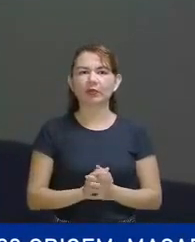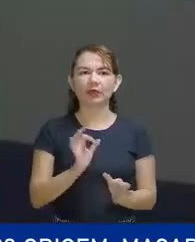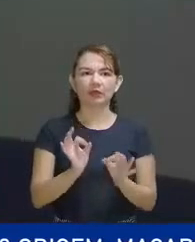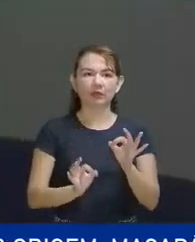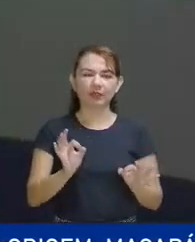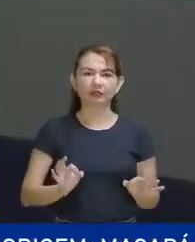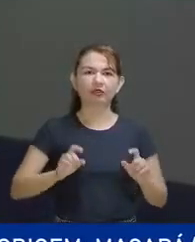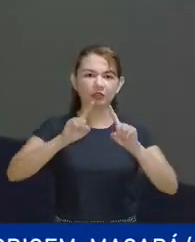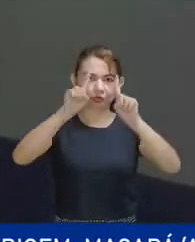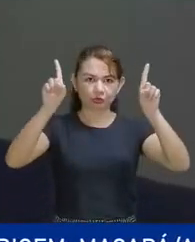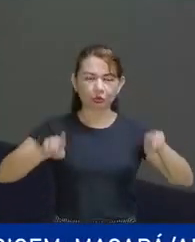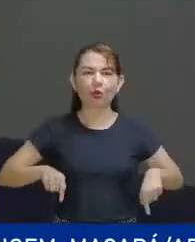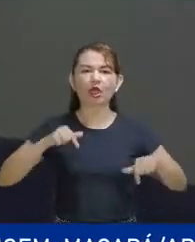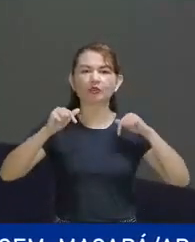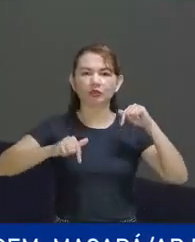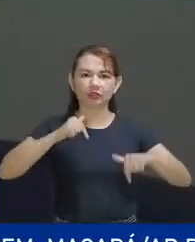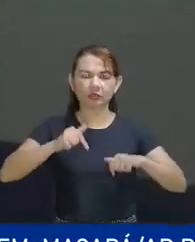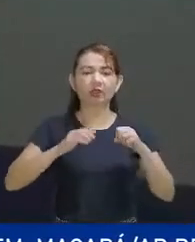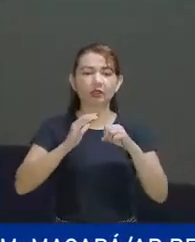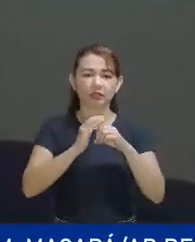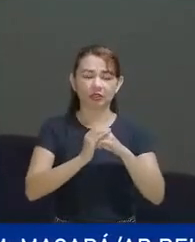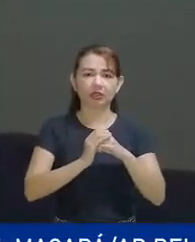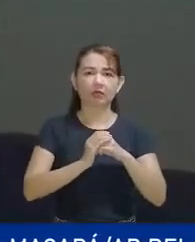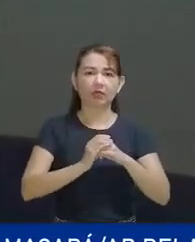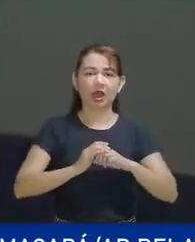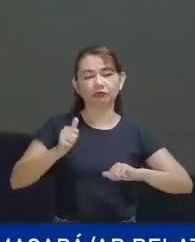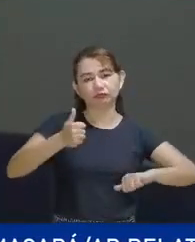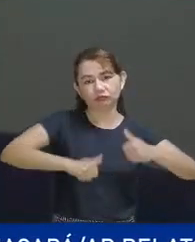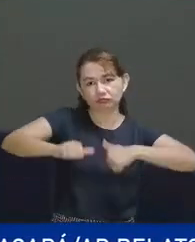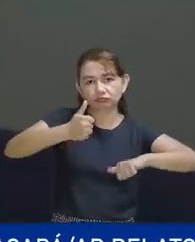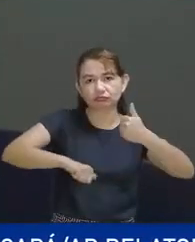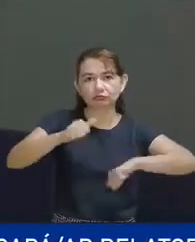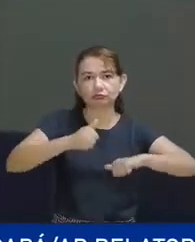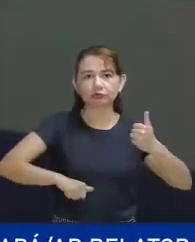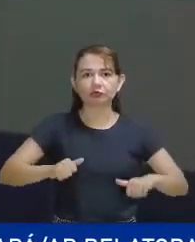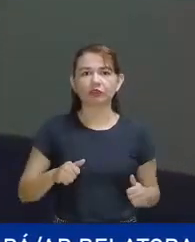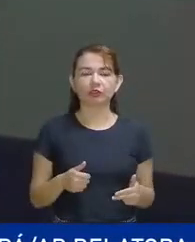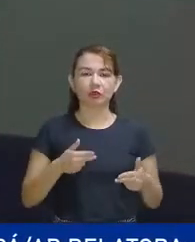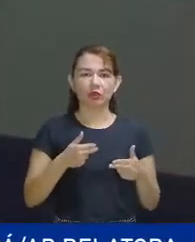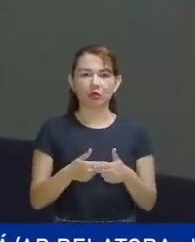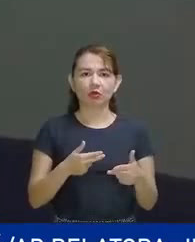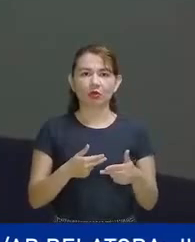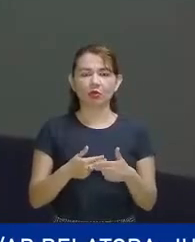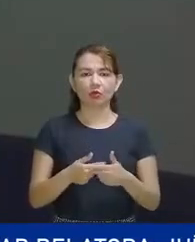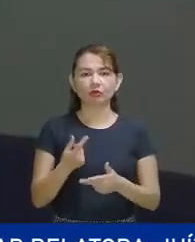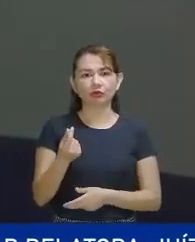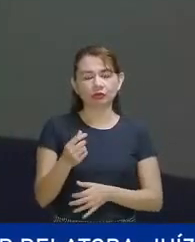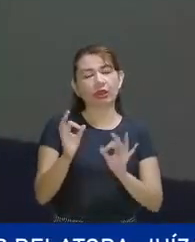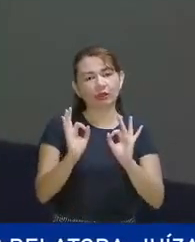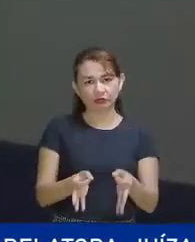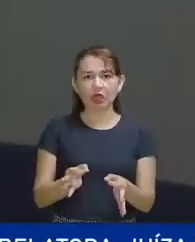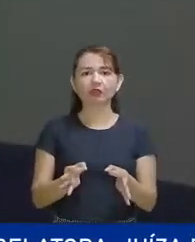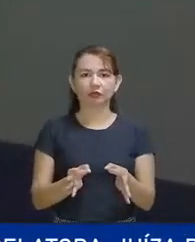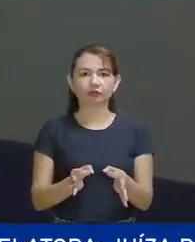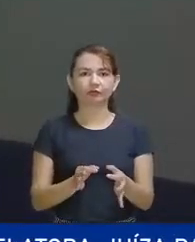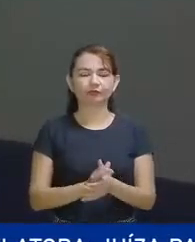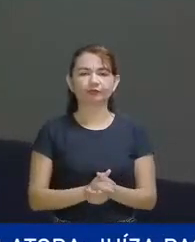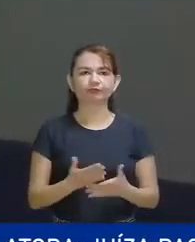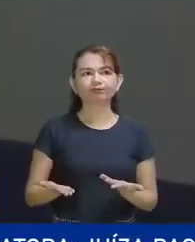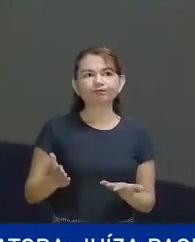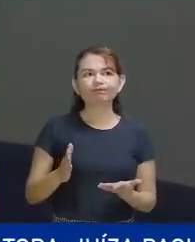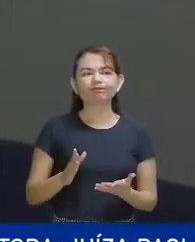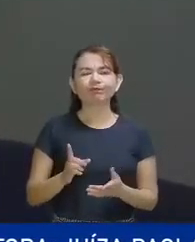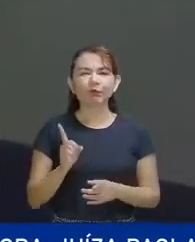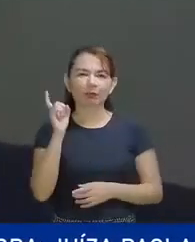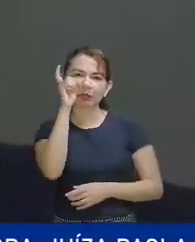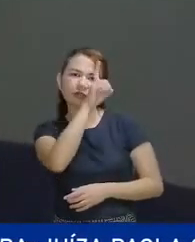servidores de carreira do tribunal, analisou e verificou que os gastos de fato estavam regulares. Tivemos um pequeno